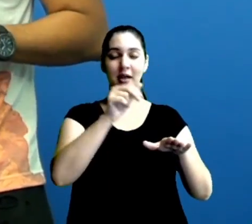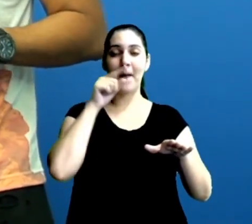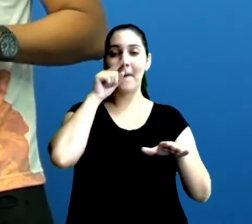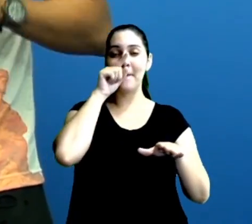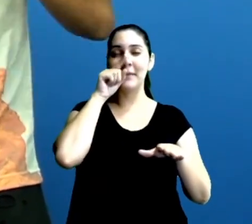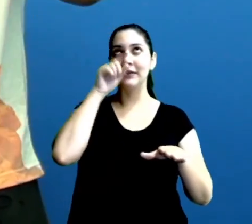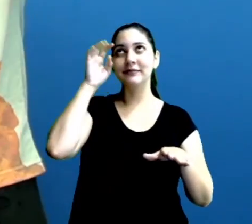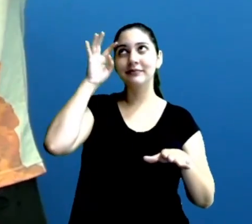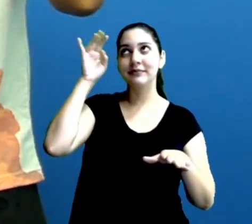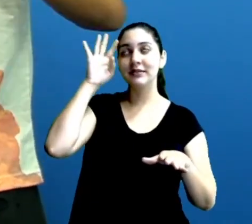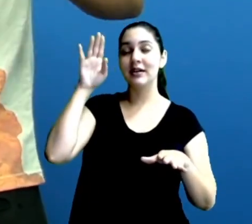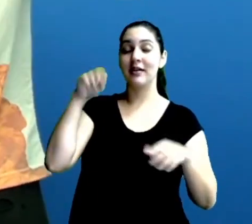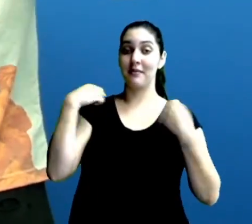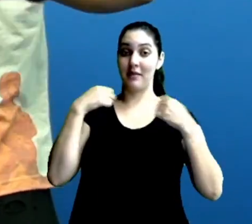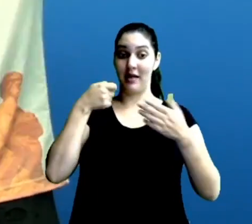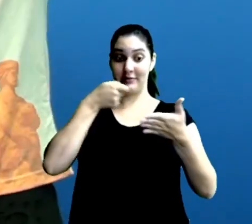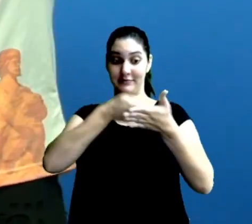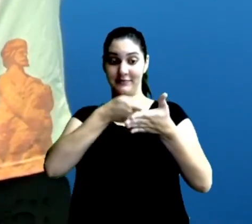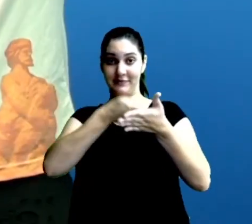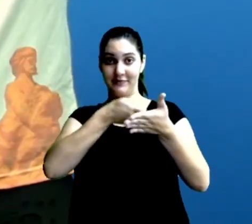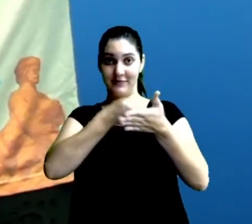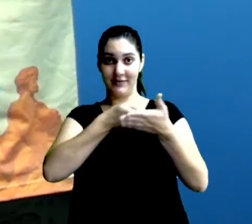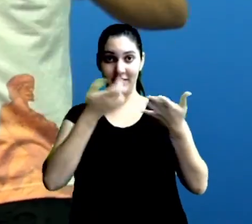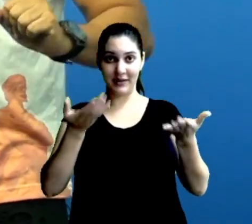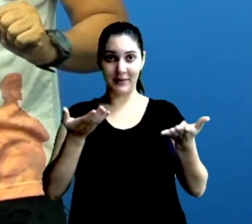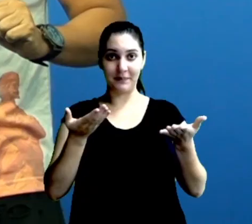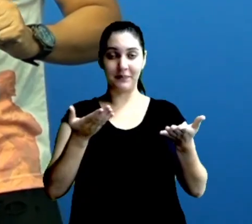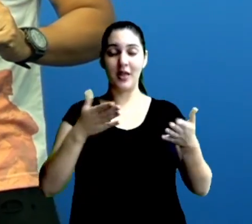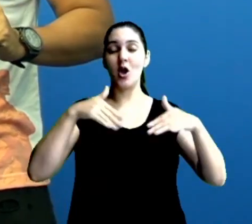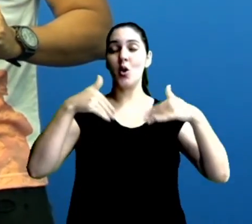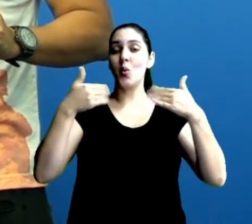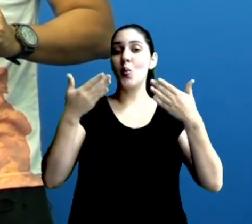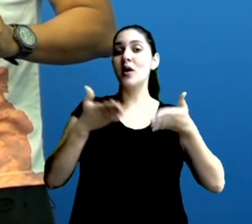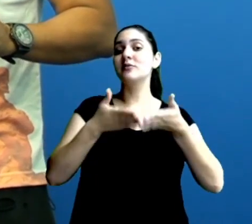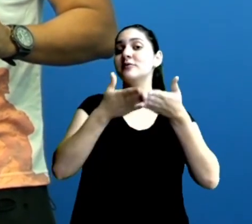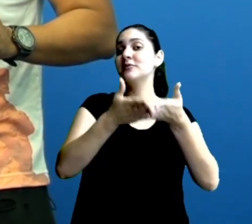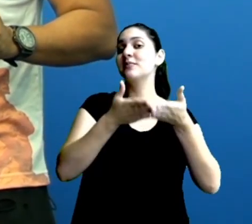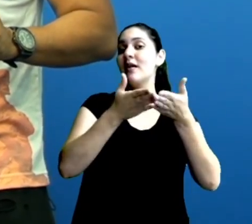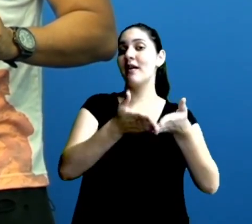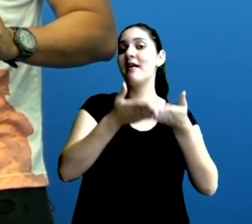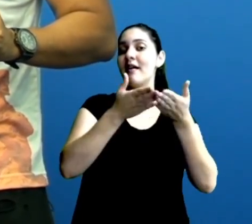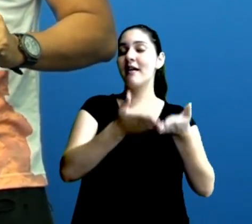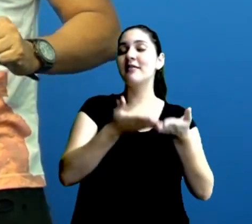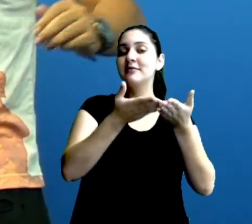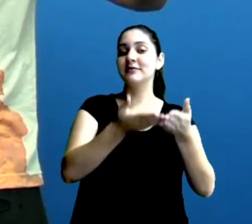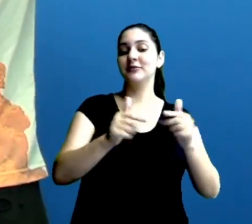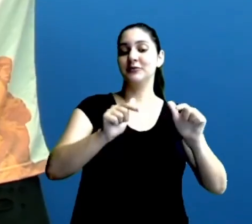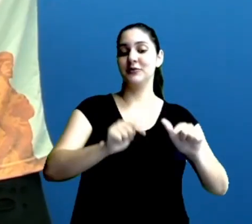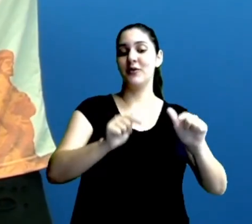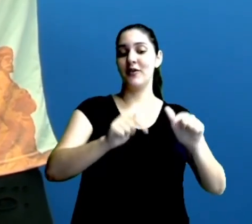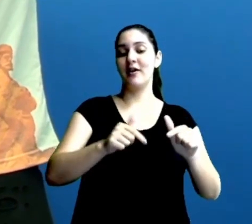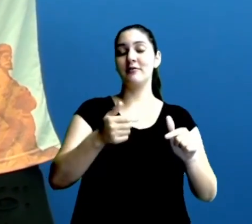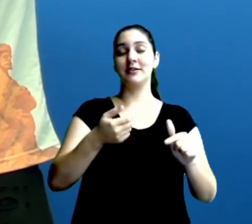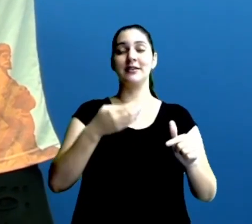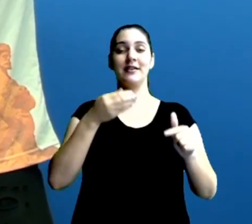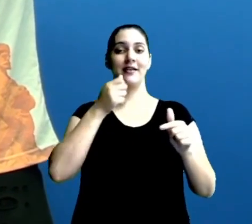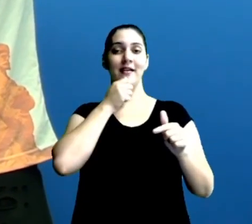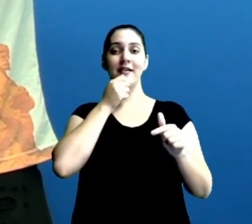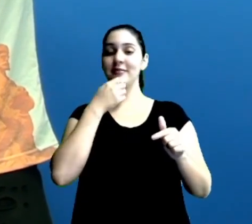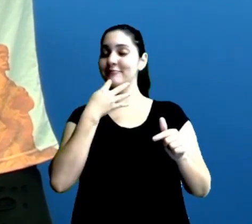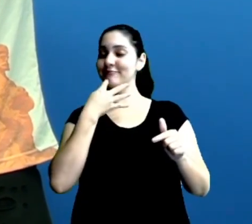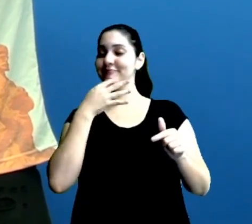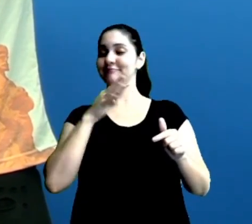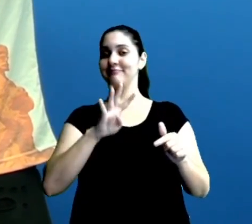que eles iam ter que enfrentar ao embarcar nessa aventura frente ao desconhecido. Tem até